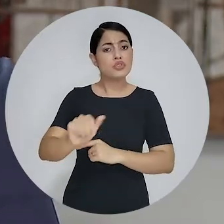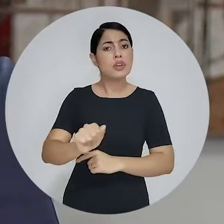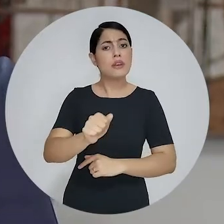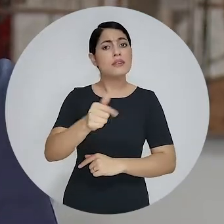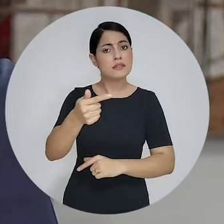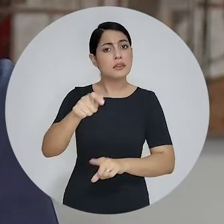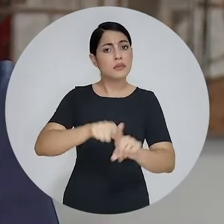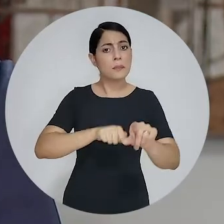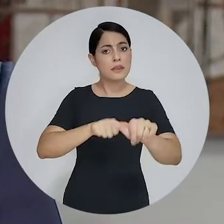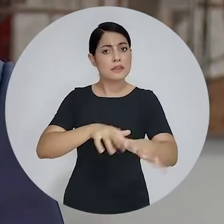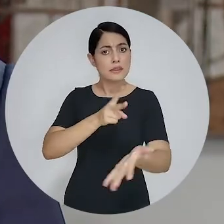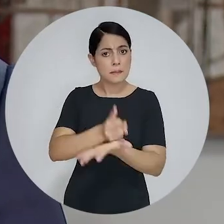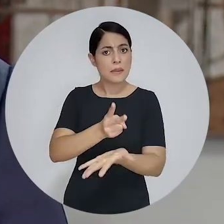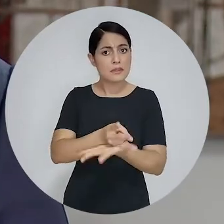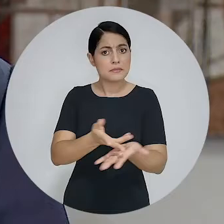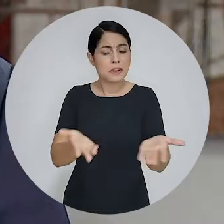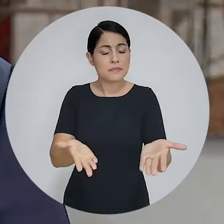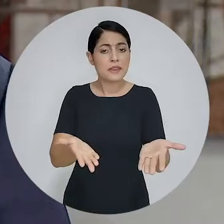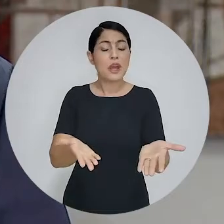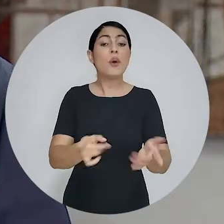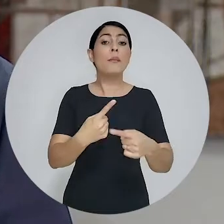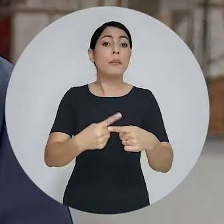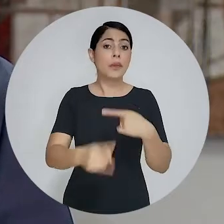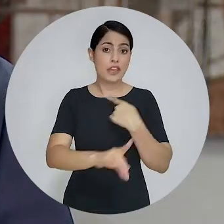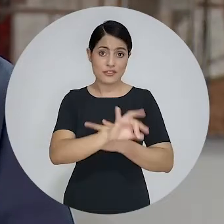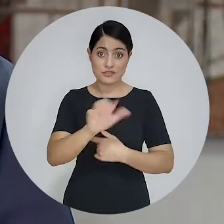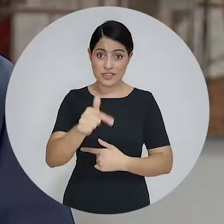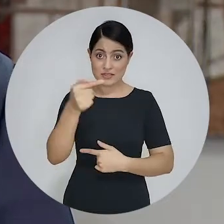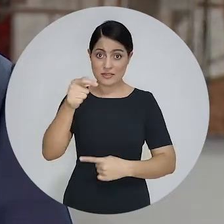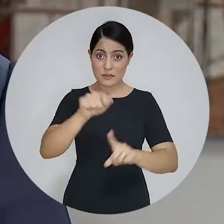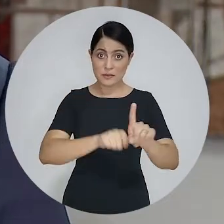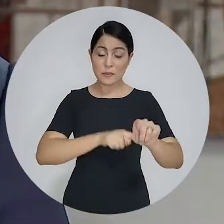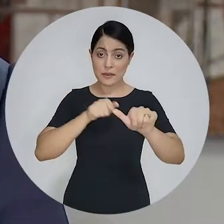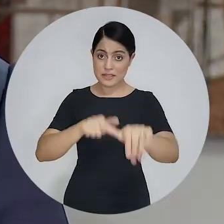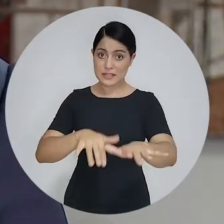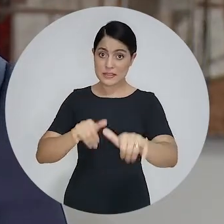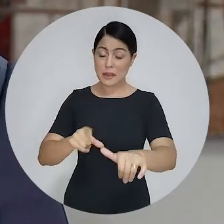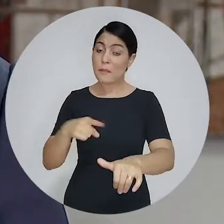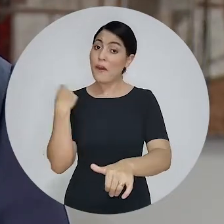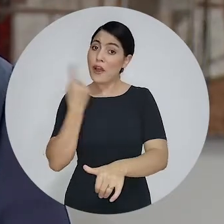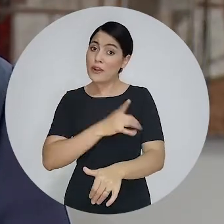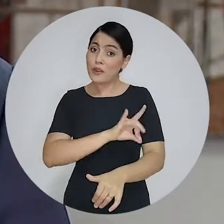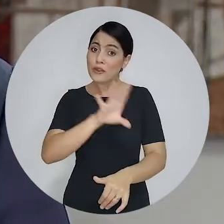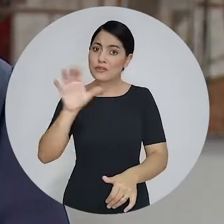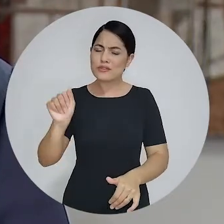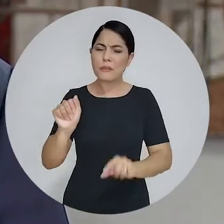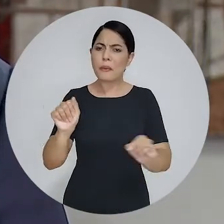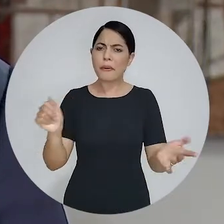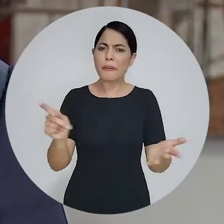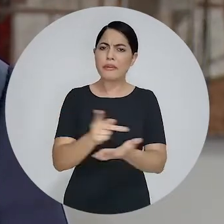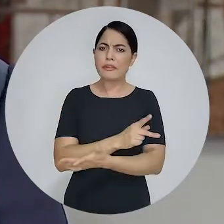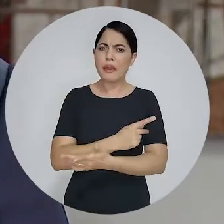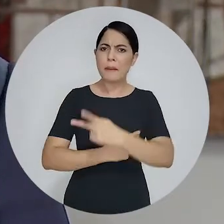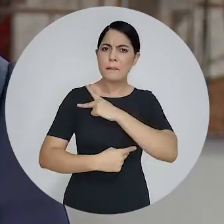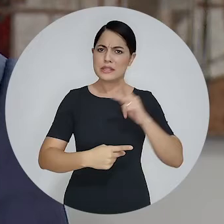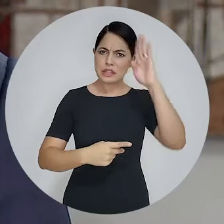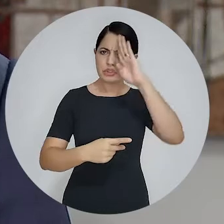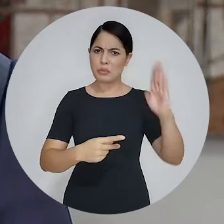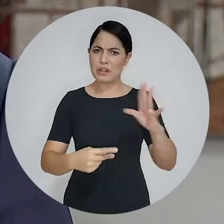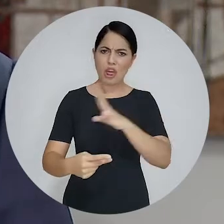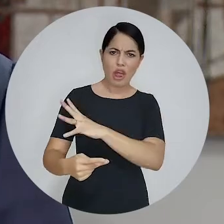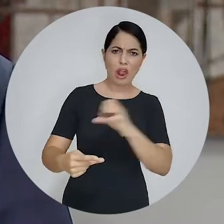nos próprios atos do dia 7 de setembro. É verdade que a data de 7 de setembro, que é uma data de todos nós, é uma data cívica,